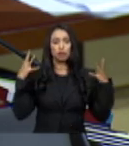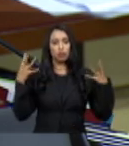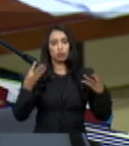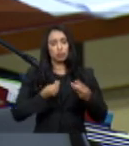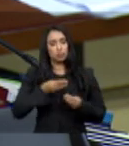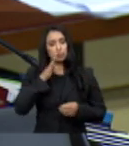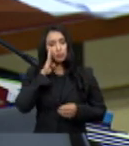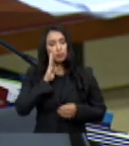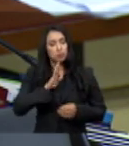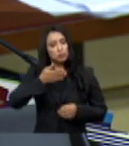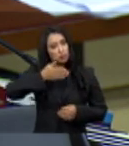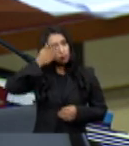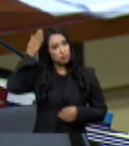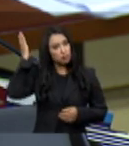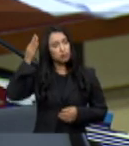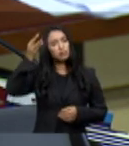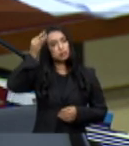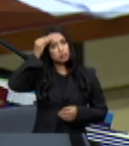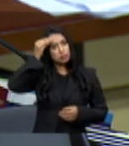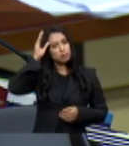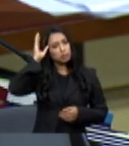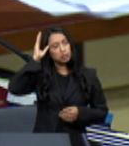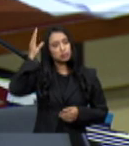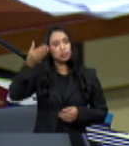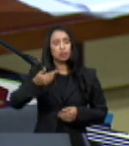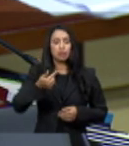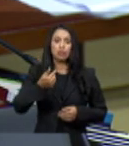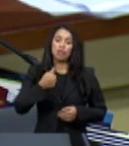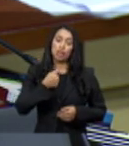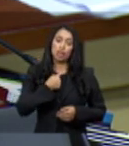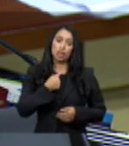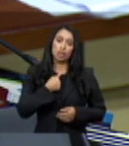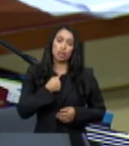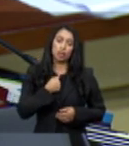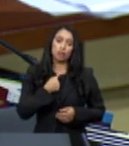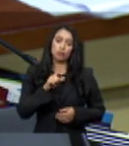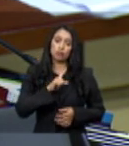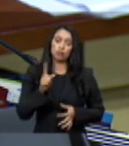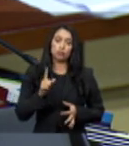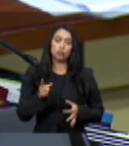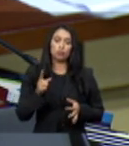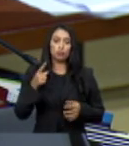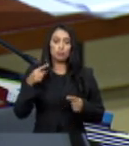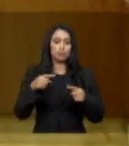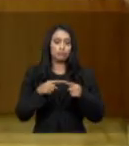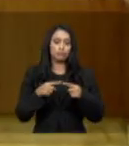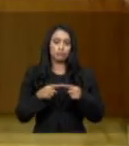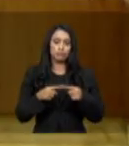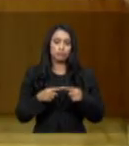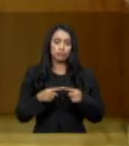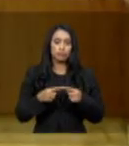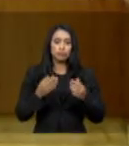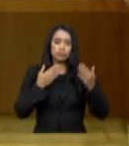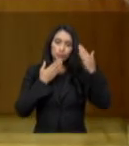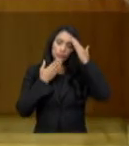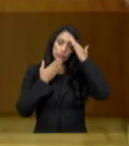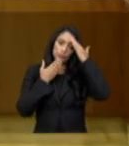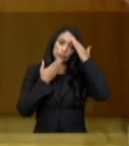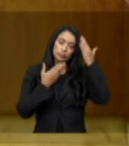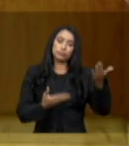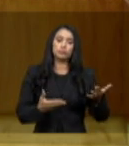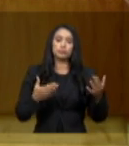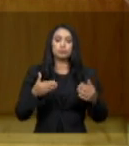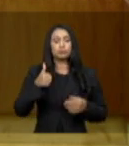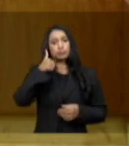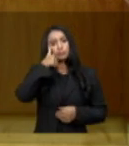a sua bem a decisão eu todavia não há estou ratificando presidente para ver se o ministro luís roberto barroso